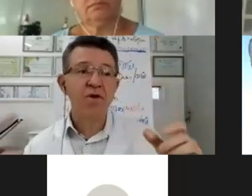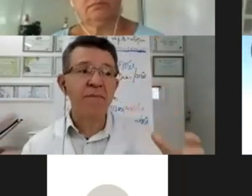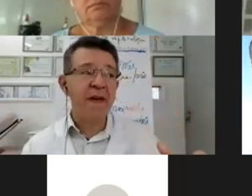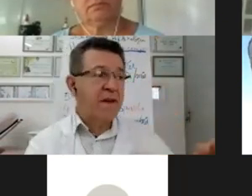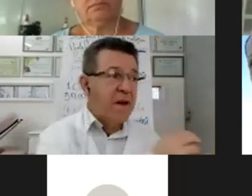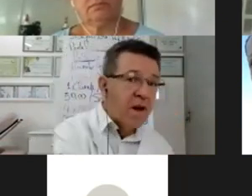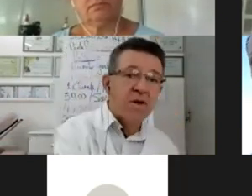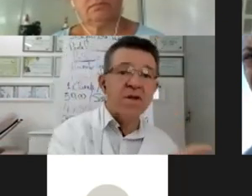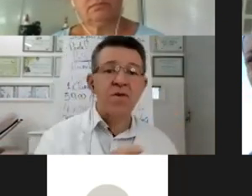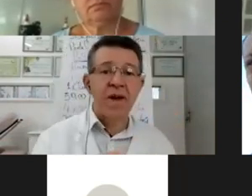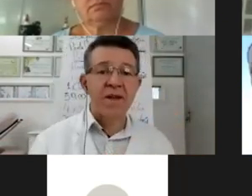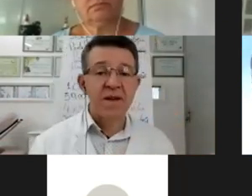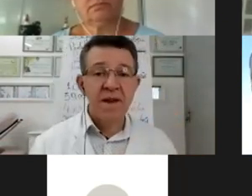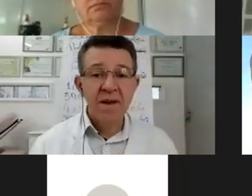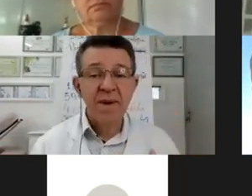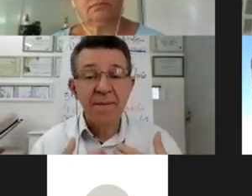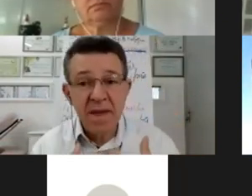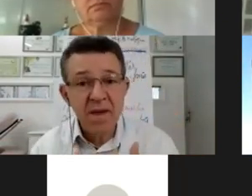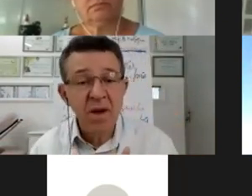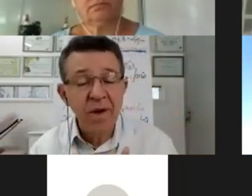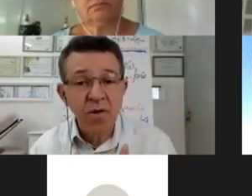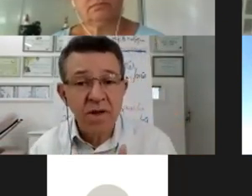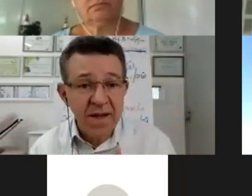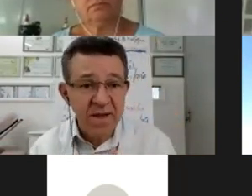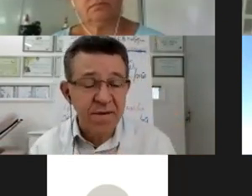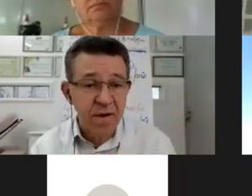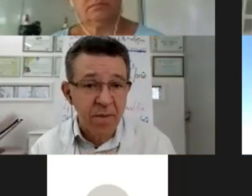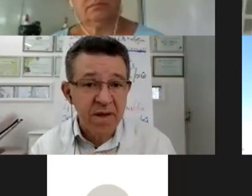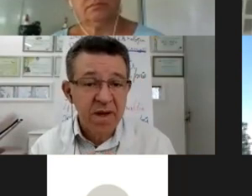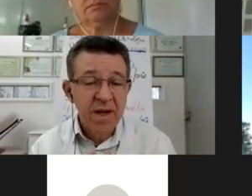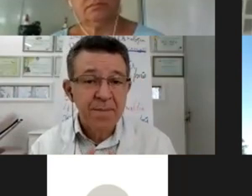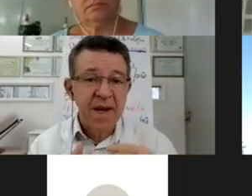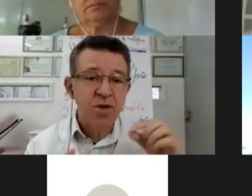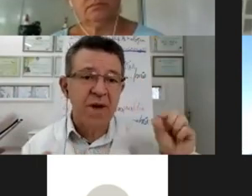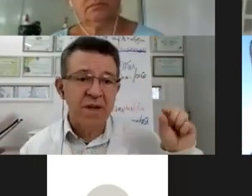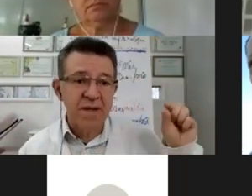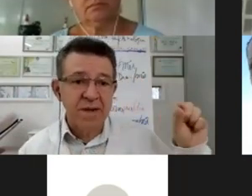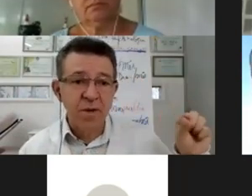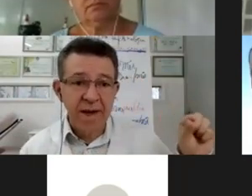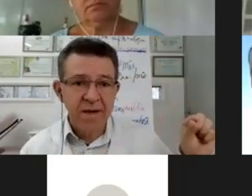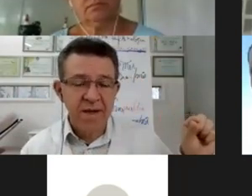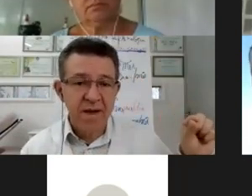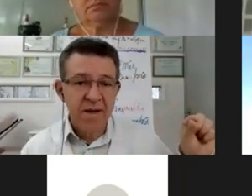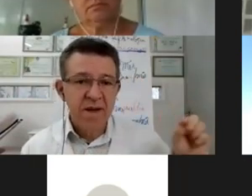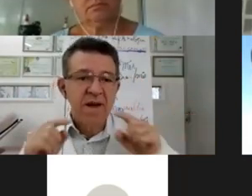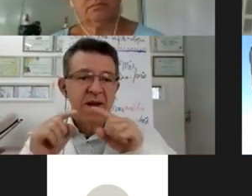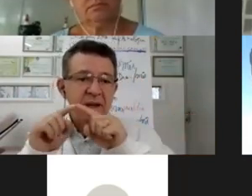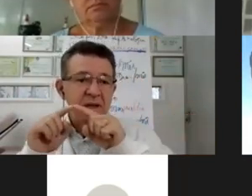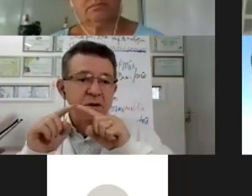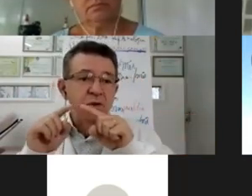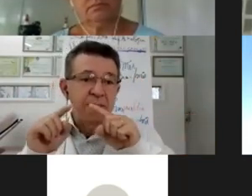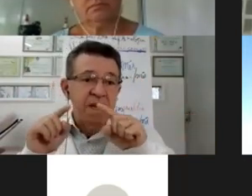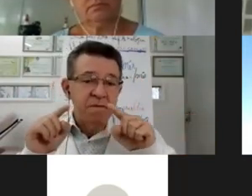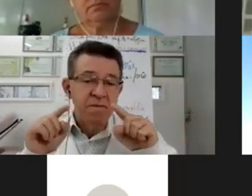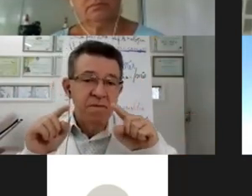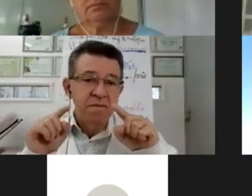Ah, estou bem, aconteceu a doença. Para mim, não acontece dessa forma. Para somatizar doença,